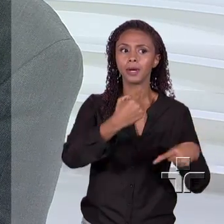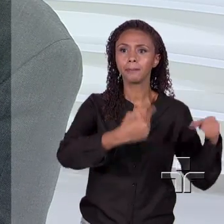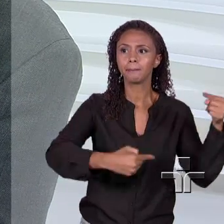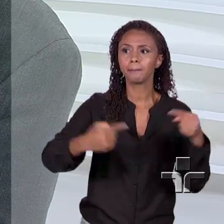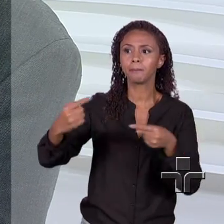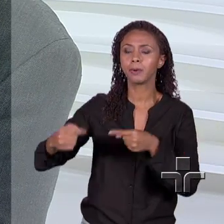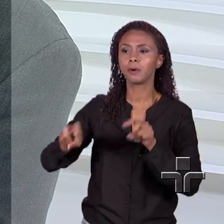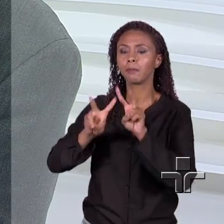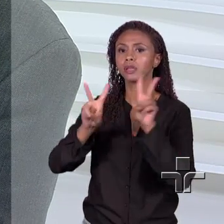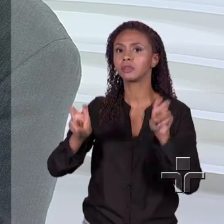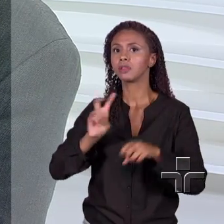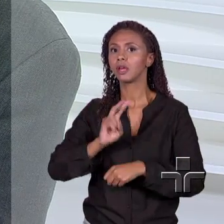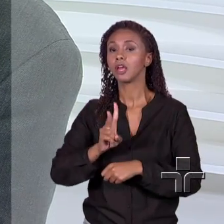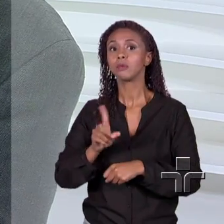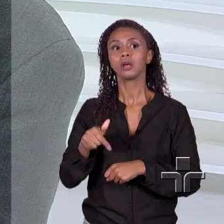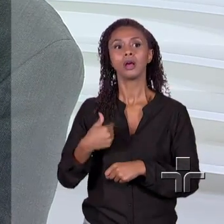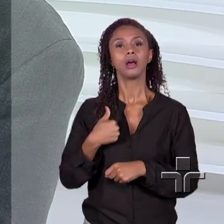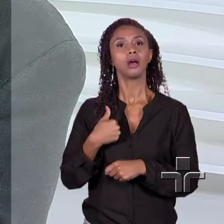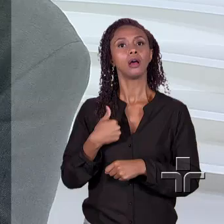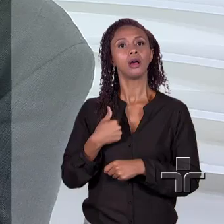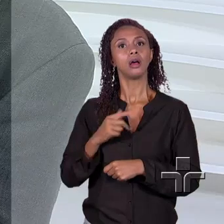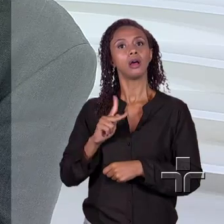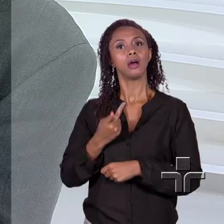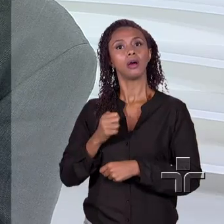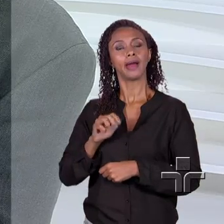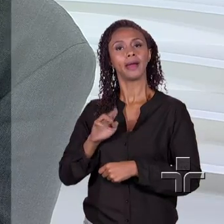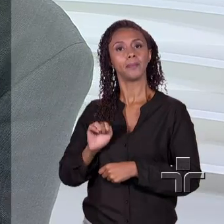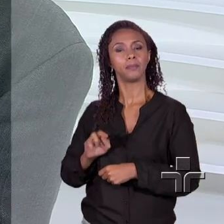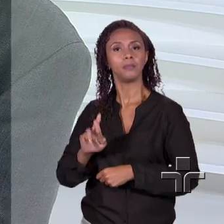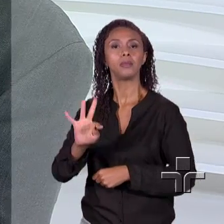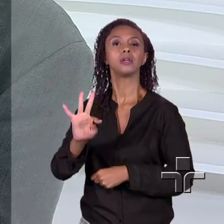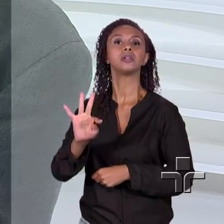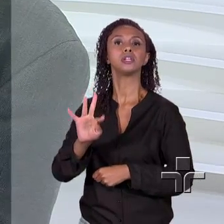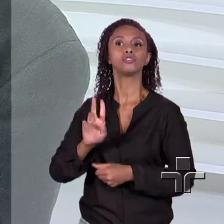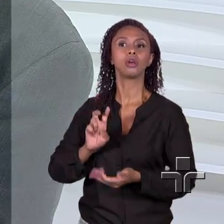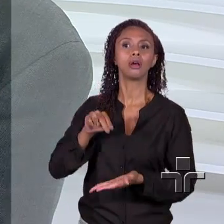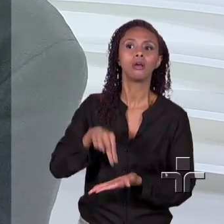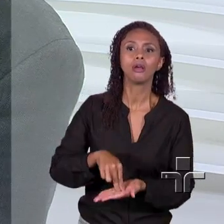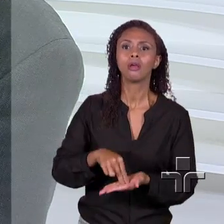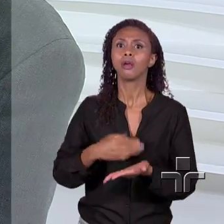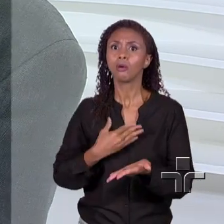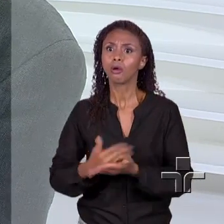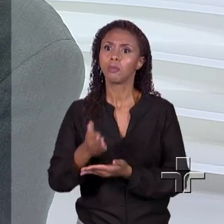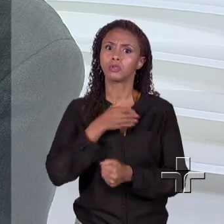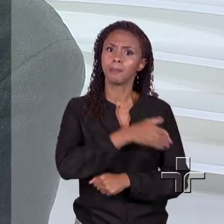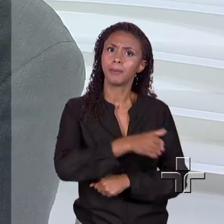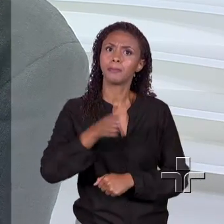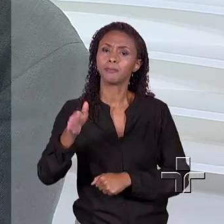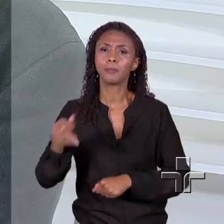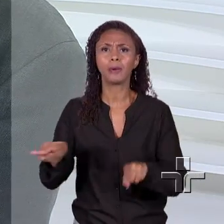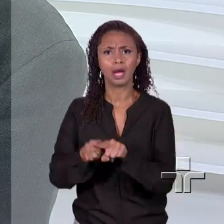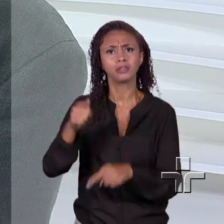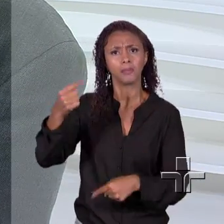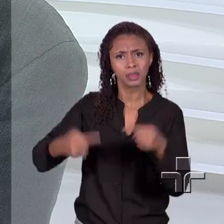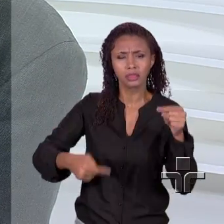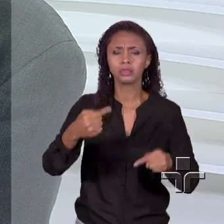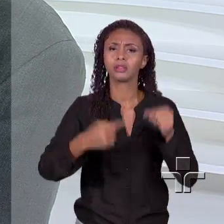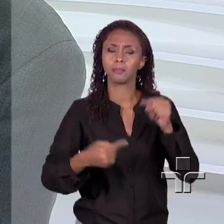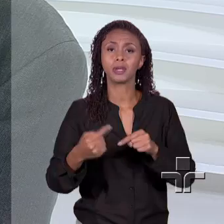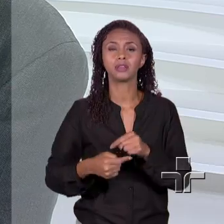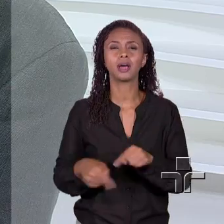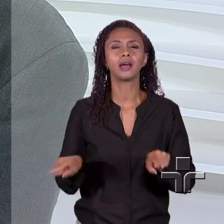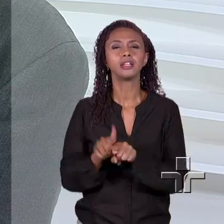nesse processo e levar suas contribuições muito importantes, inclusive que na campanha